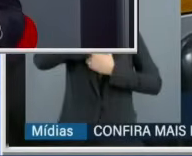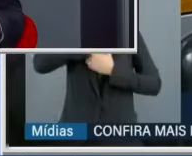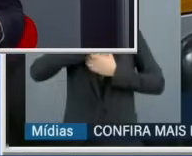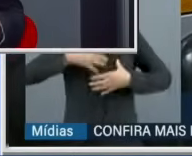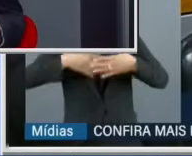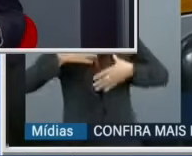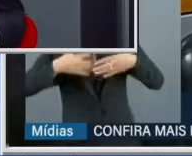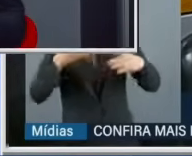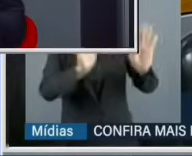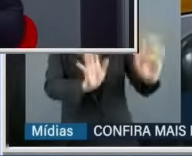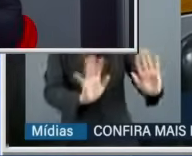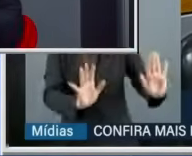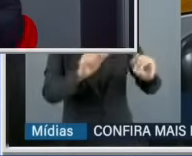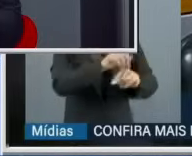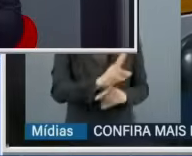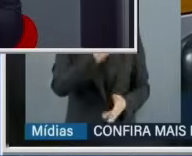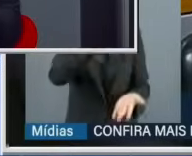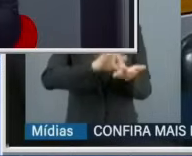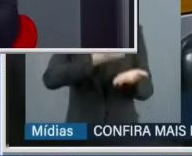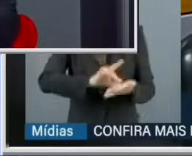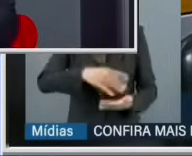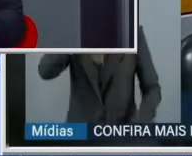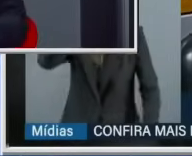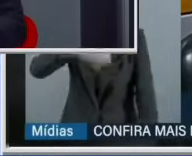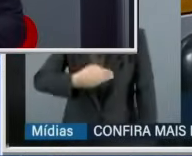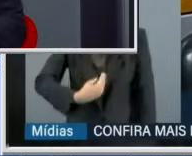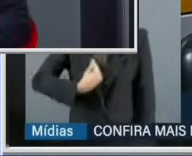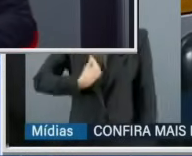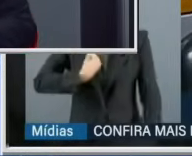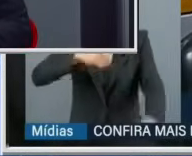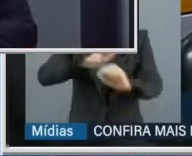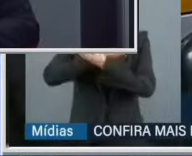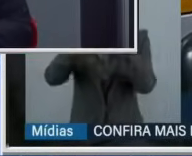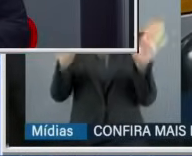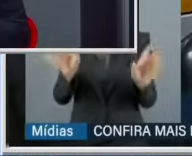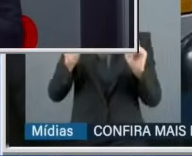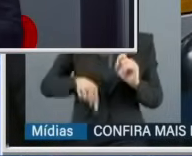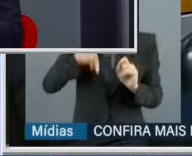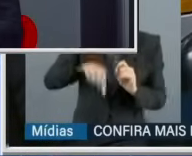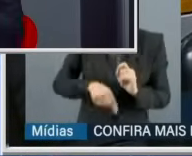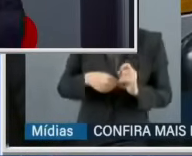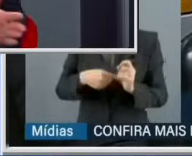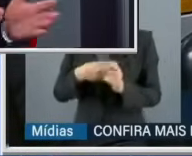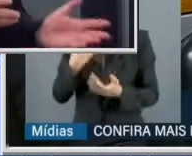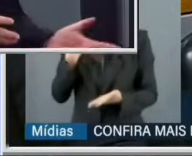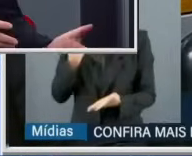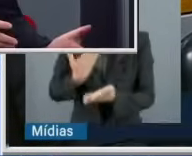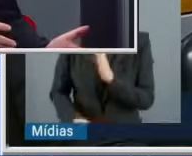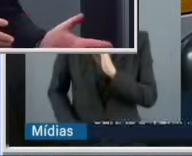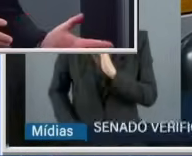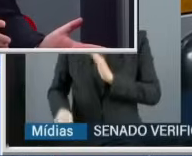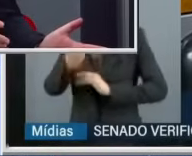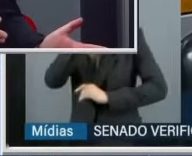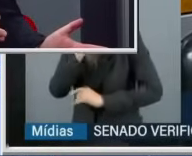né, narrativa que vai fixar uma tese que já está posta. O problema é que, por exemplo, você chamou lá o